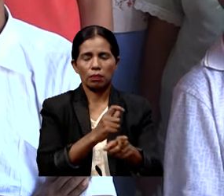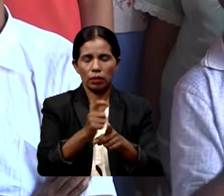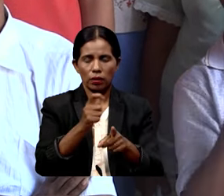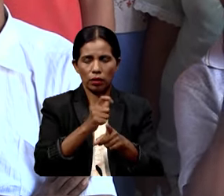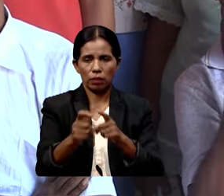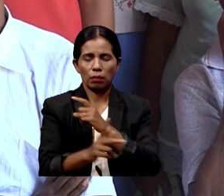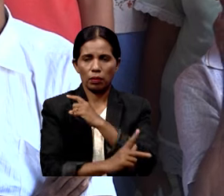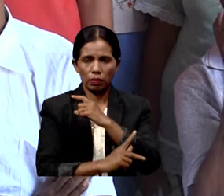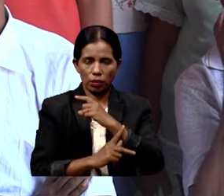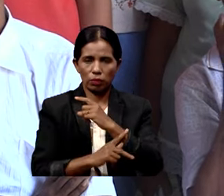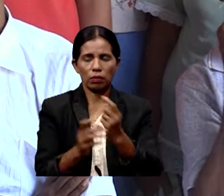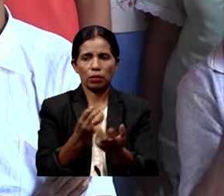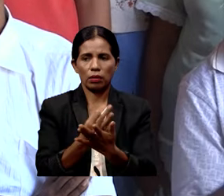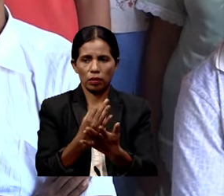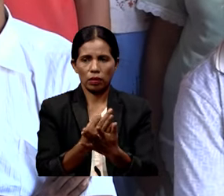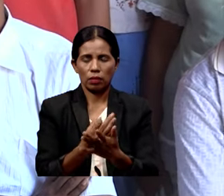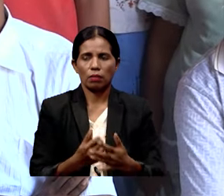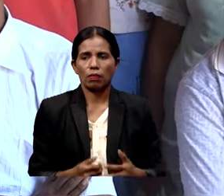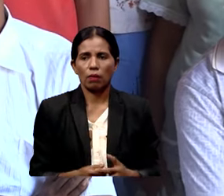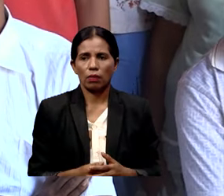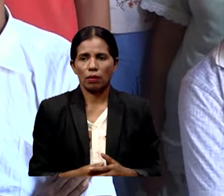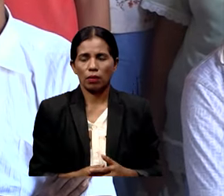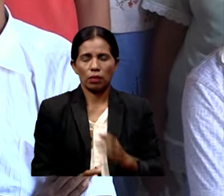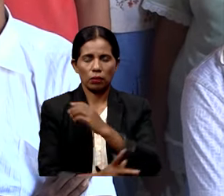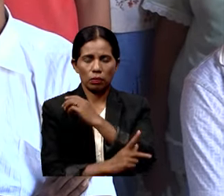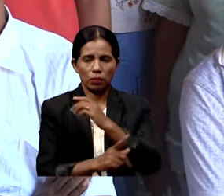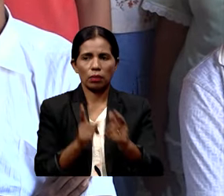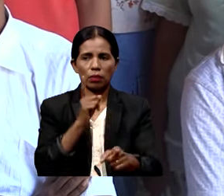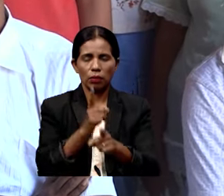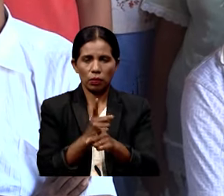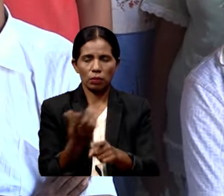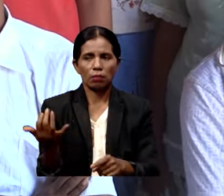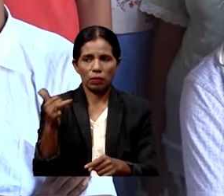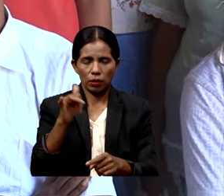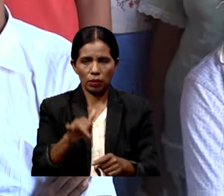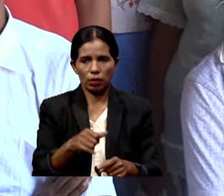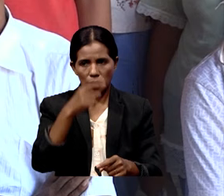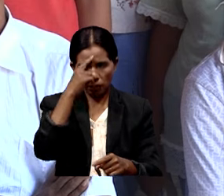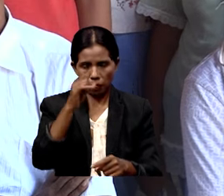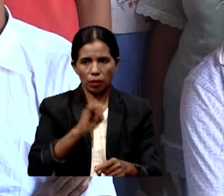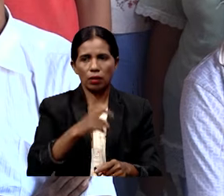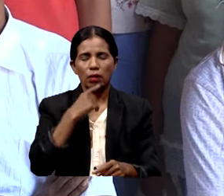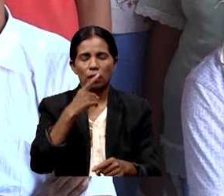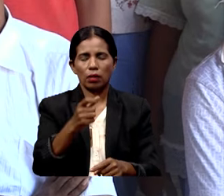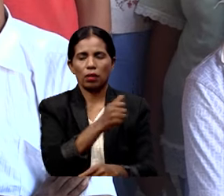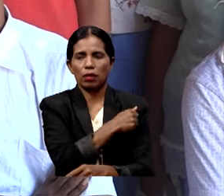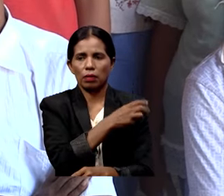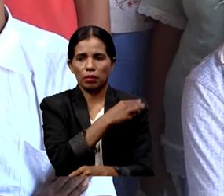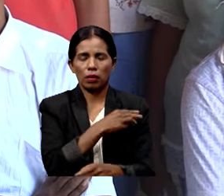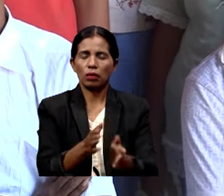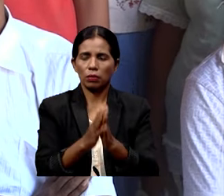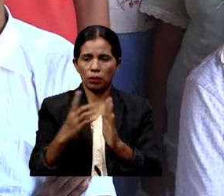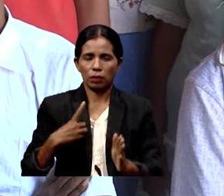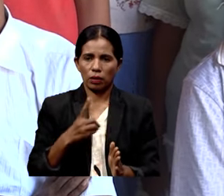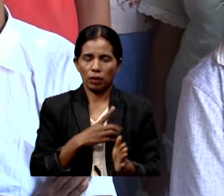exploração. Exploração legal, corruptor legal, mas será. Também é uma carinha que lamenta, a gente lacara o uso para deputado